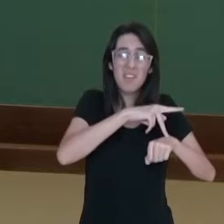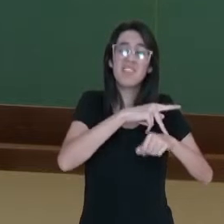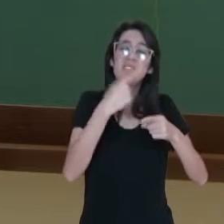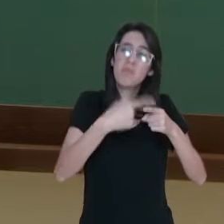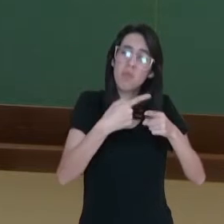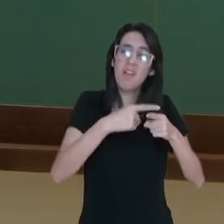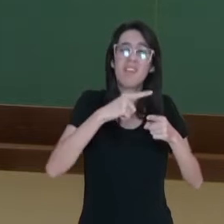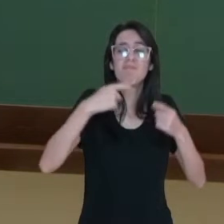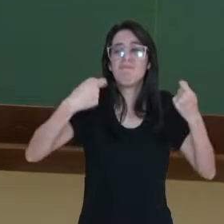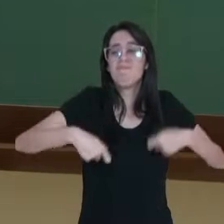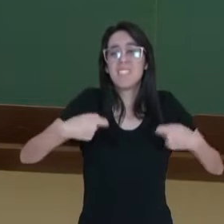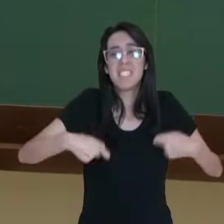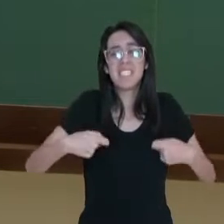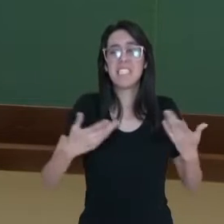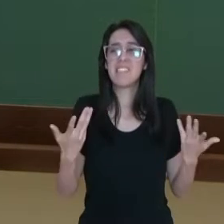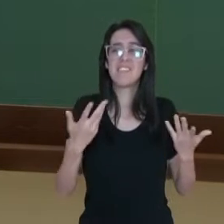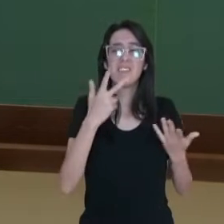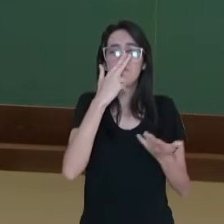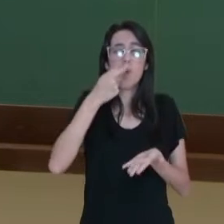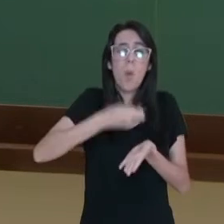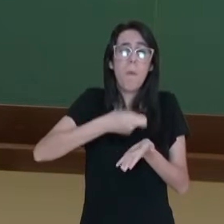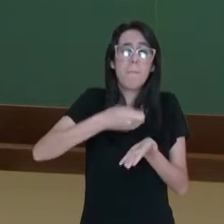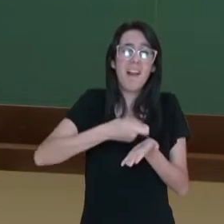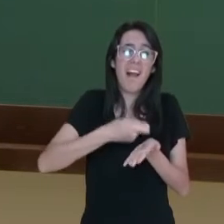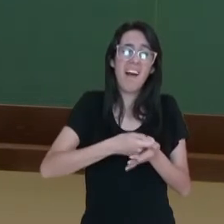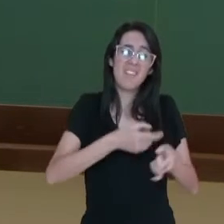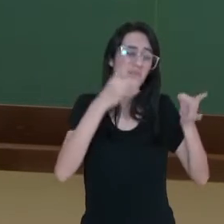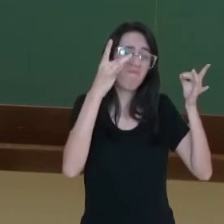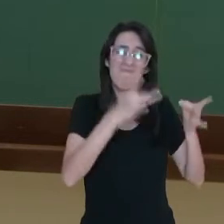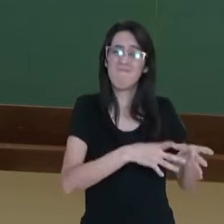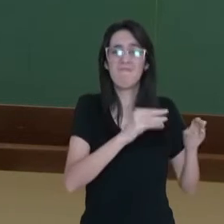essa necessidade, são obrigados praticamente a deixar.